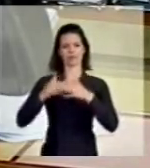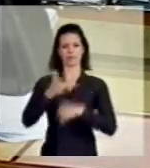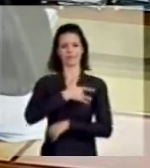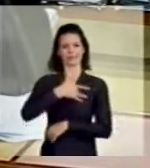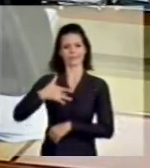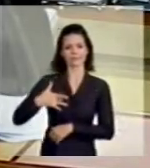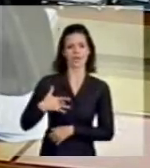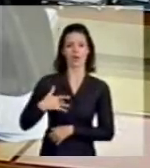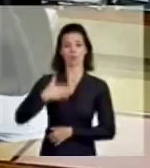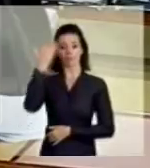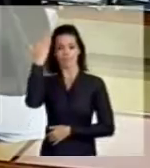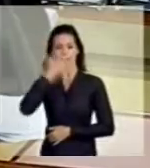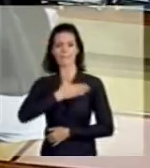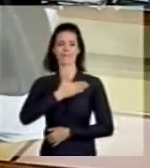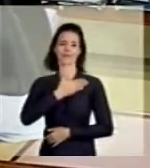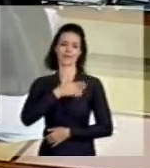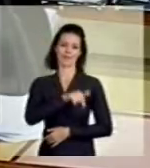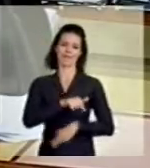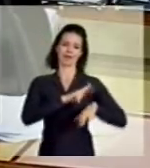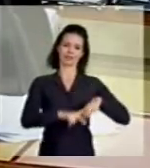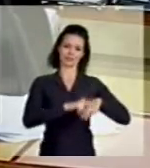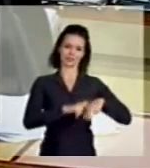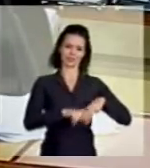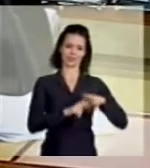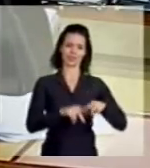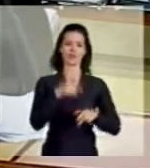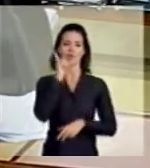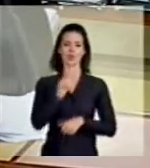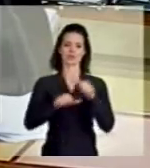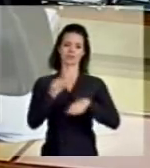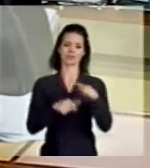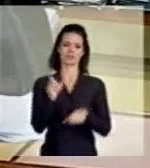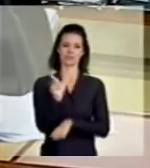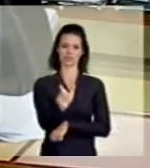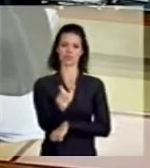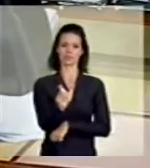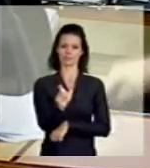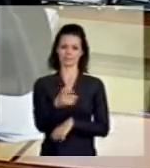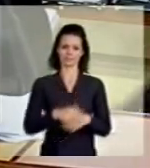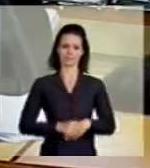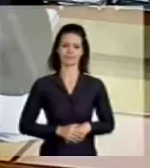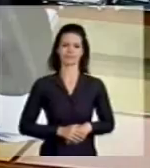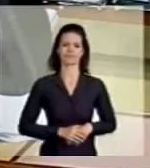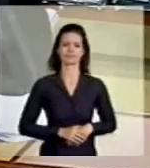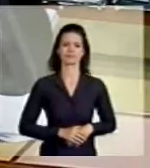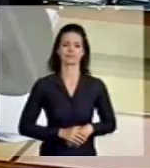a retificação de prenome e sexo do transgênero, por se